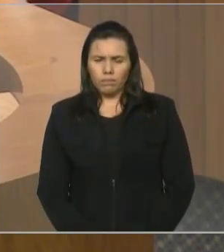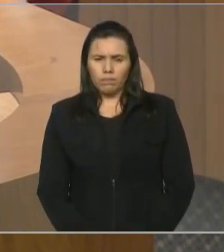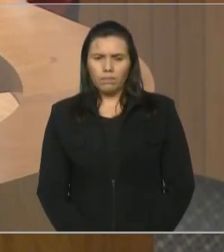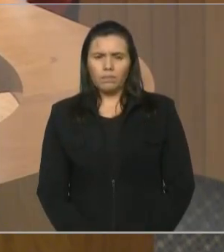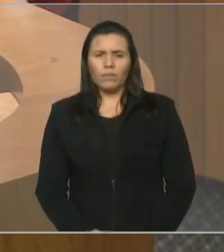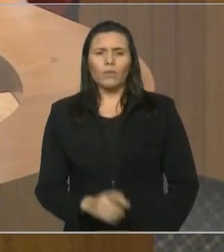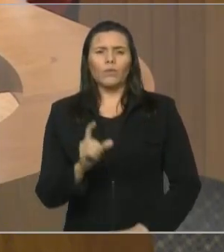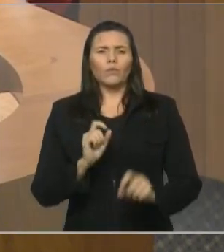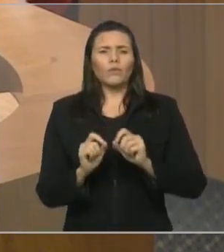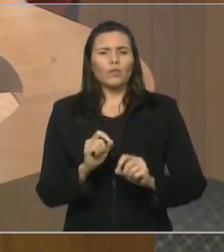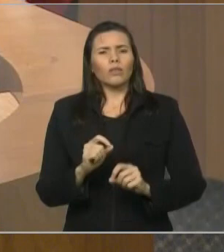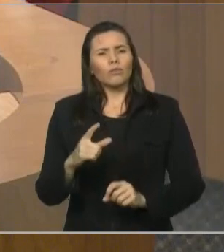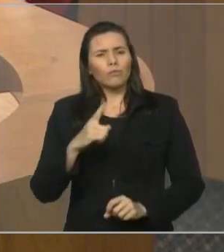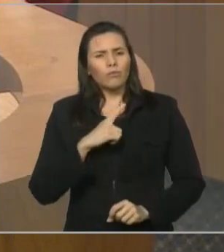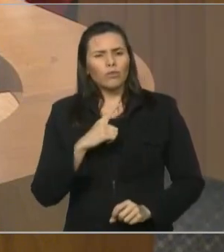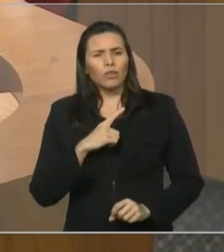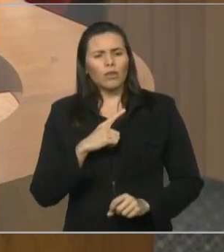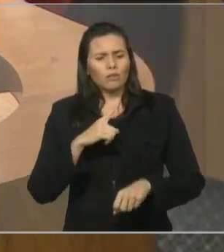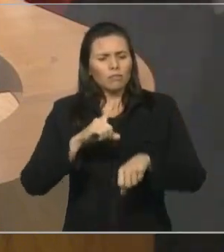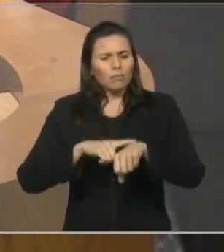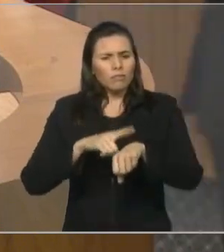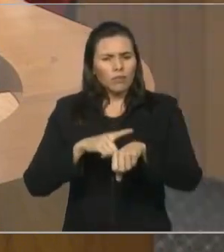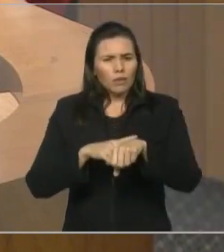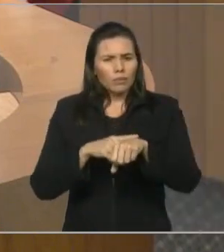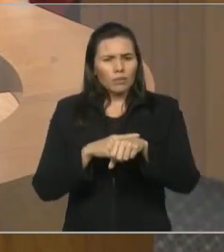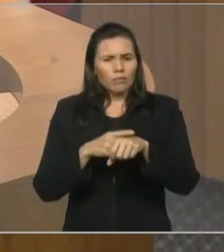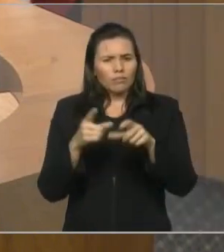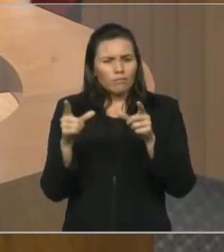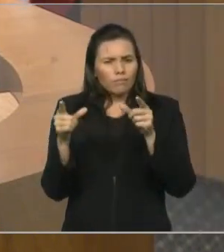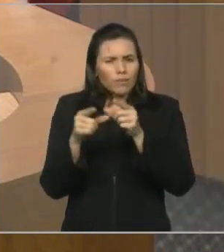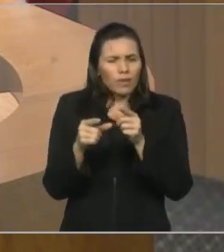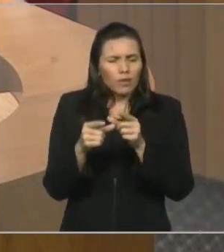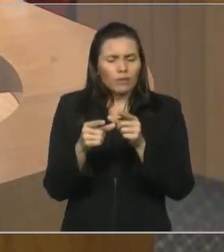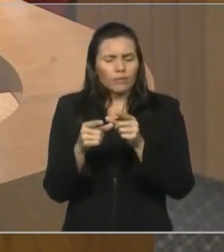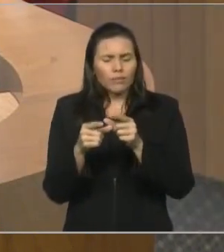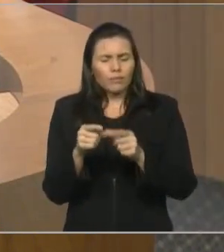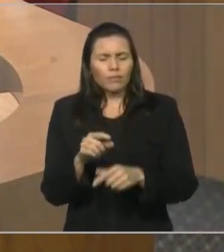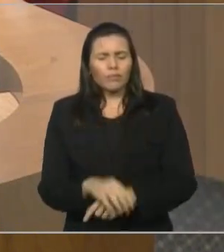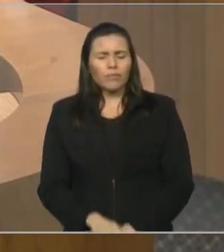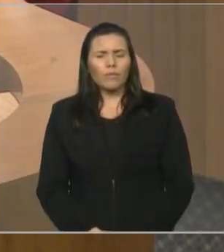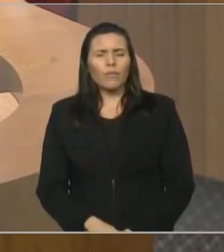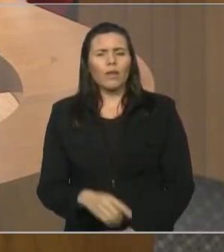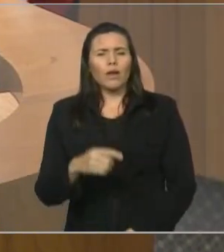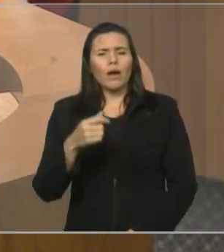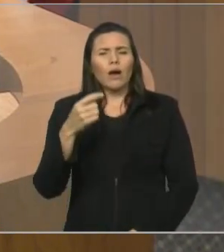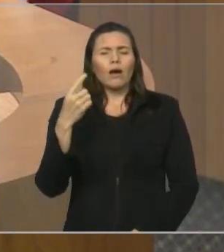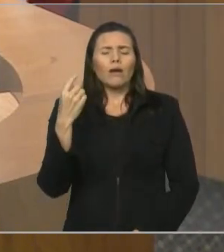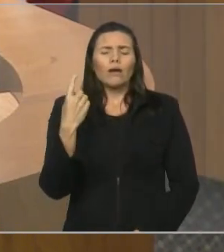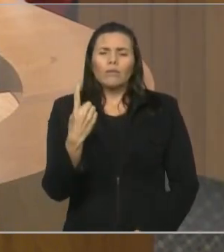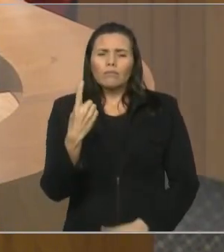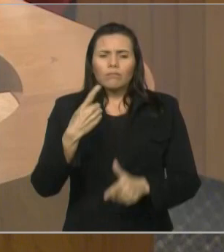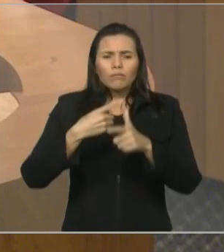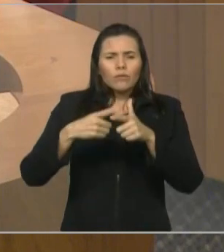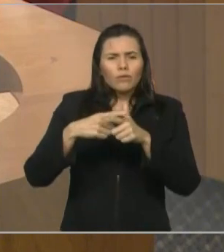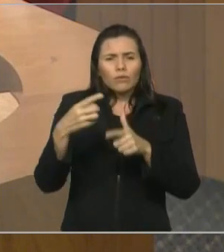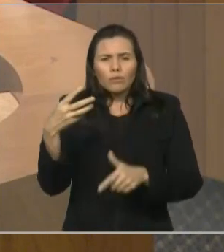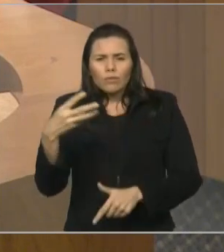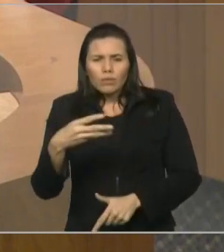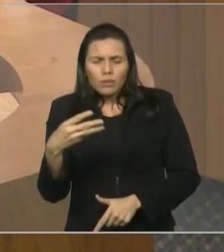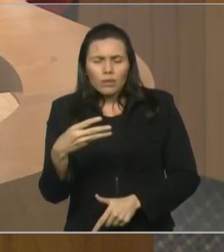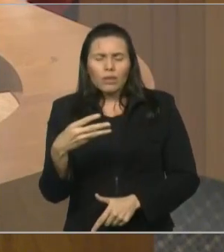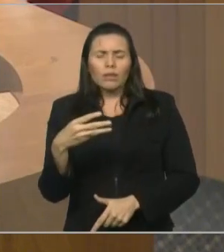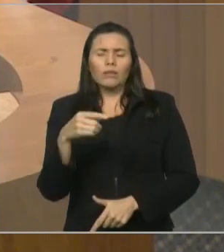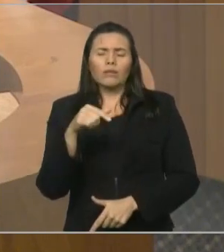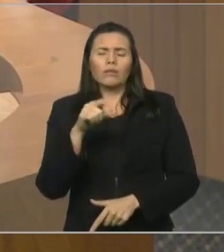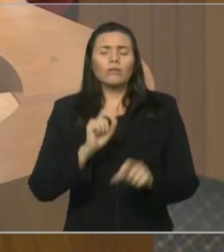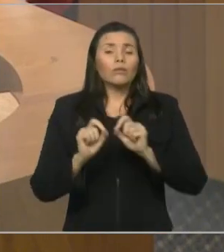planejamento. Ocorre que o prefeito Juscelino quer é aumentar a carga